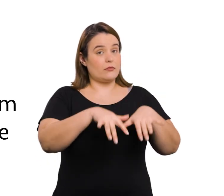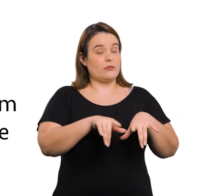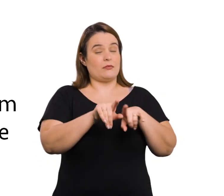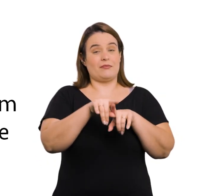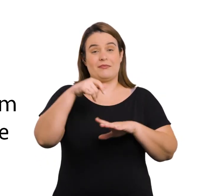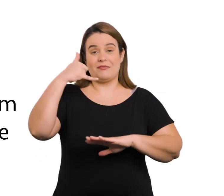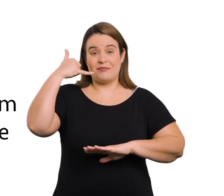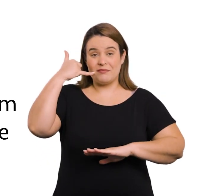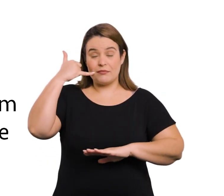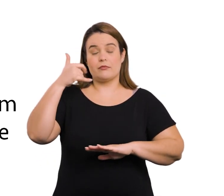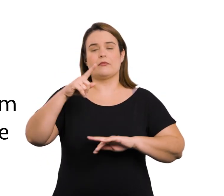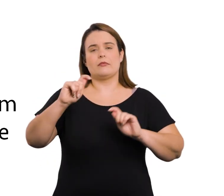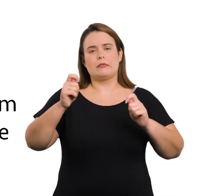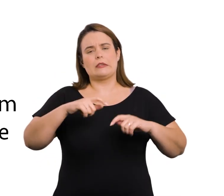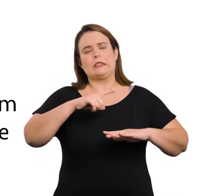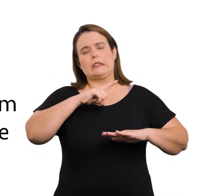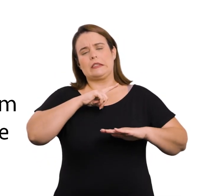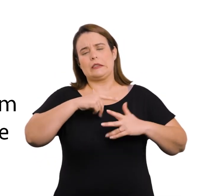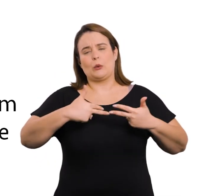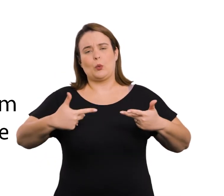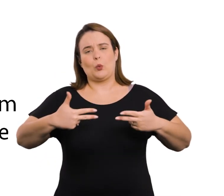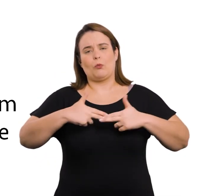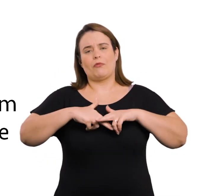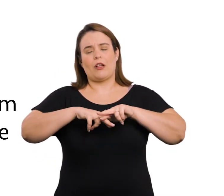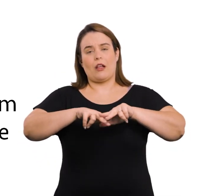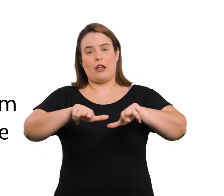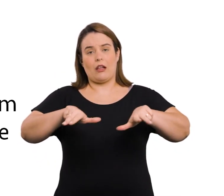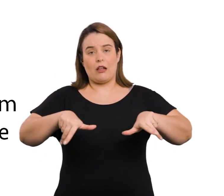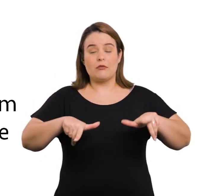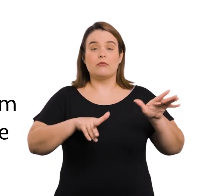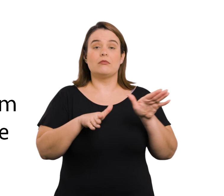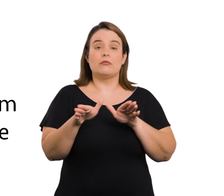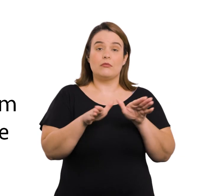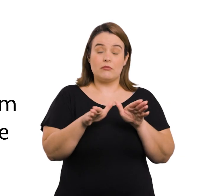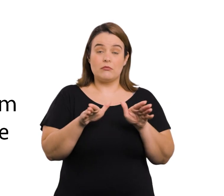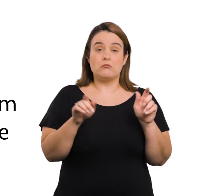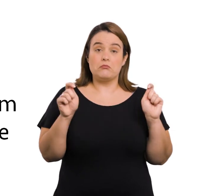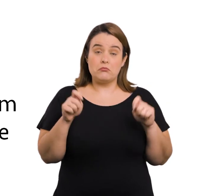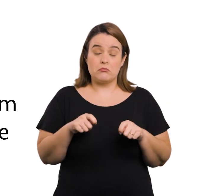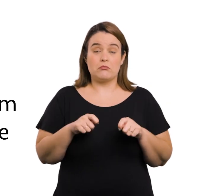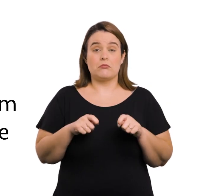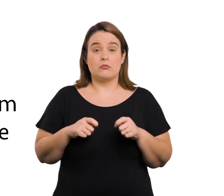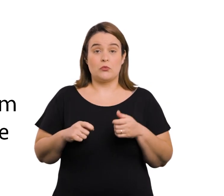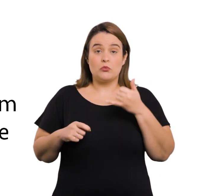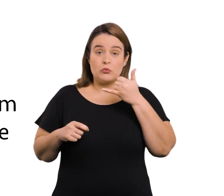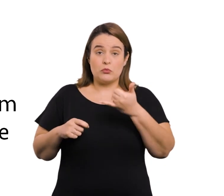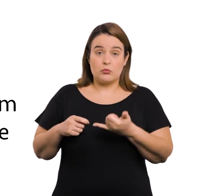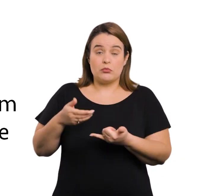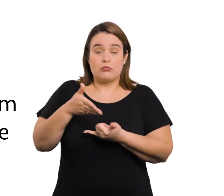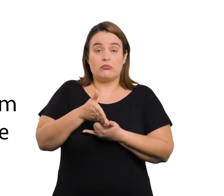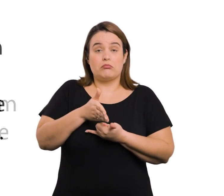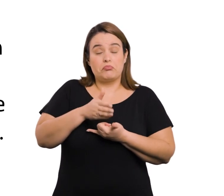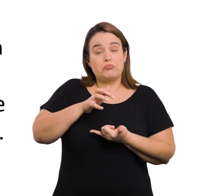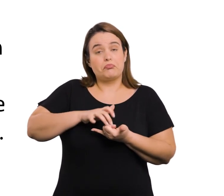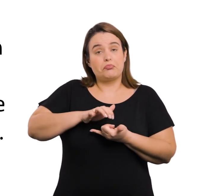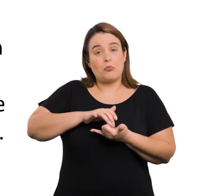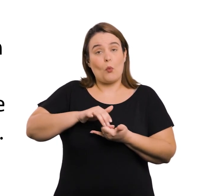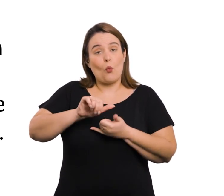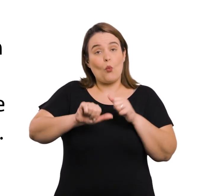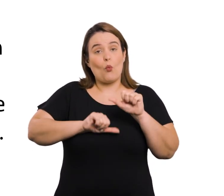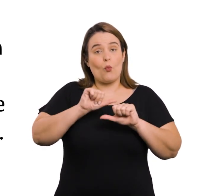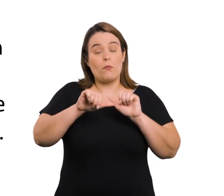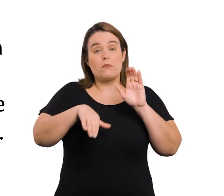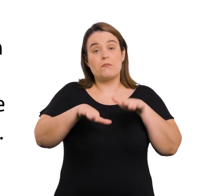operacionais dos computadores e celulares possuem diversos recursos de acessibilidade, que podem ser configurados de acordo com